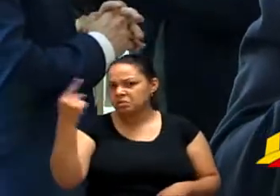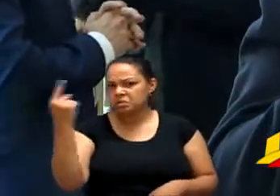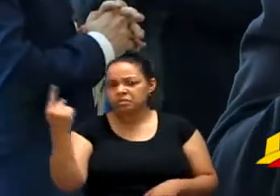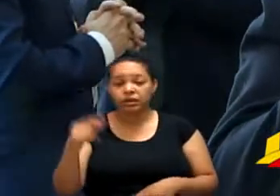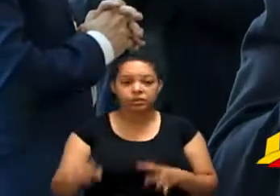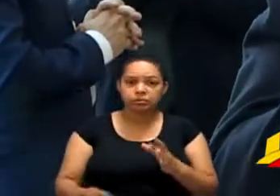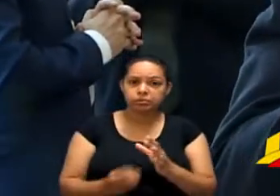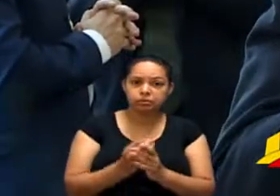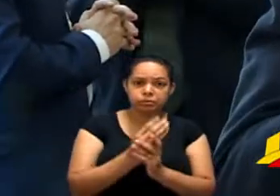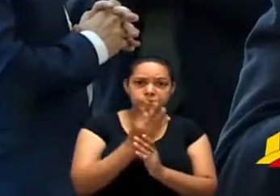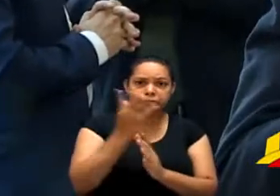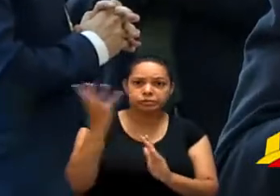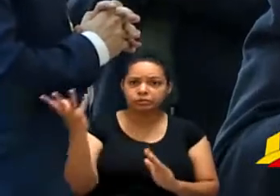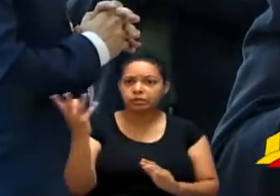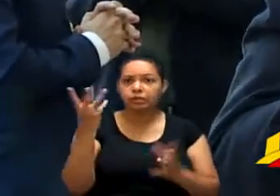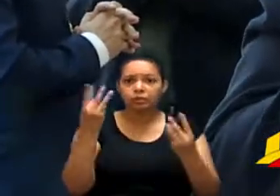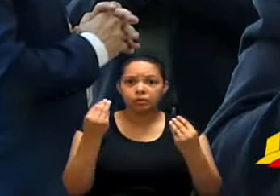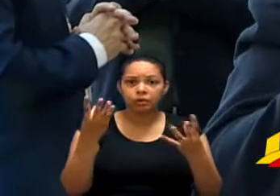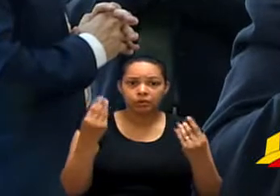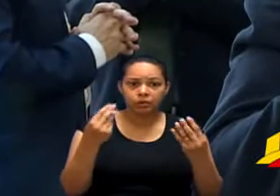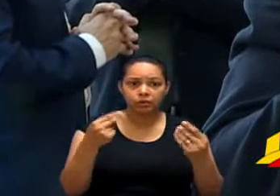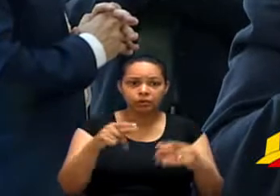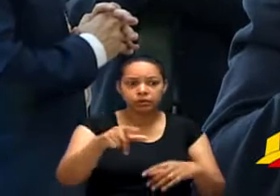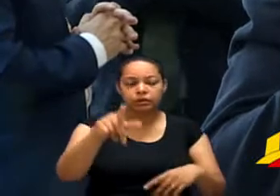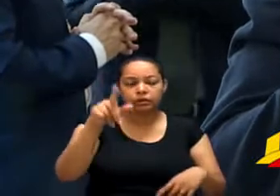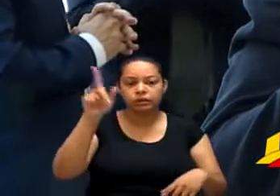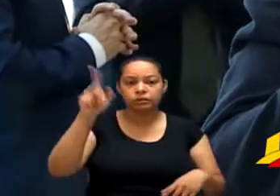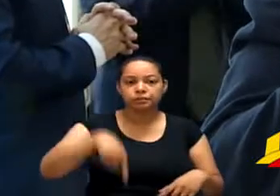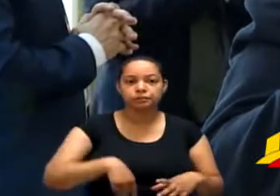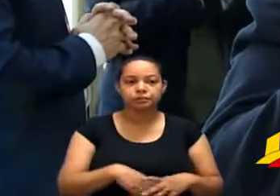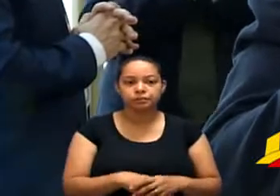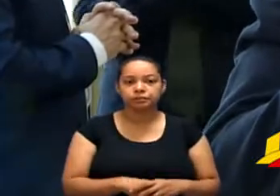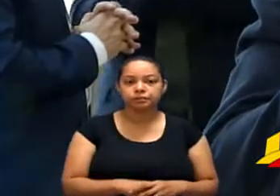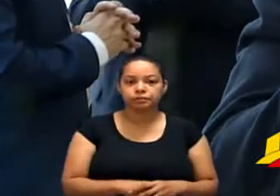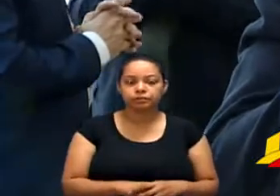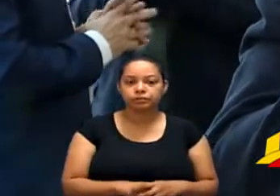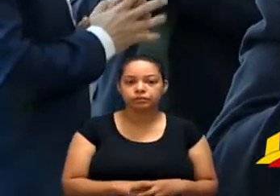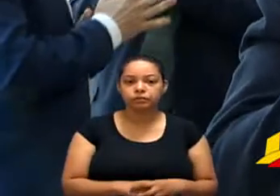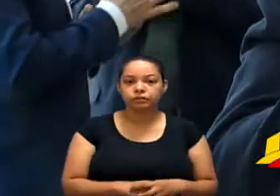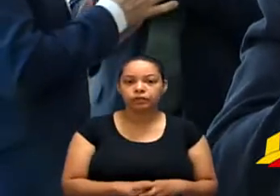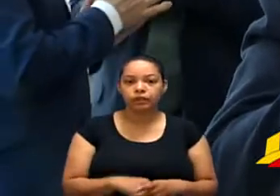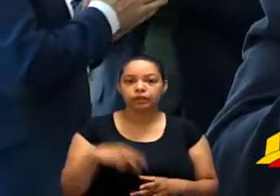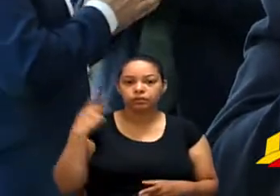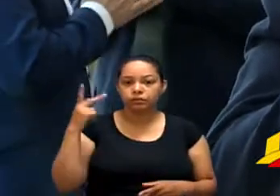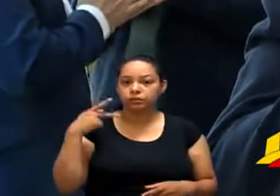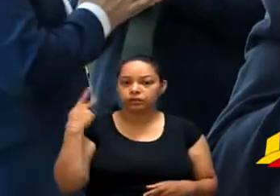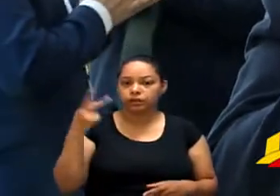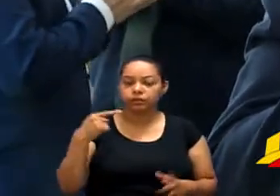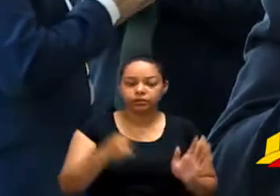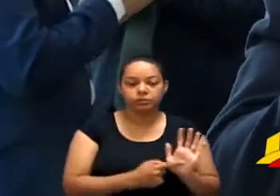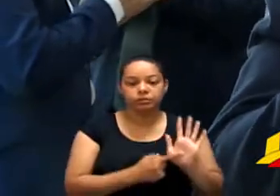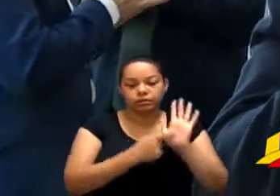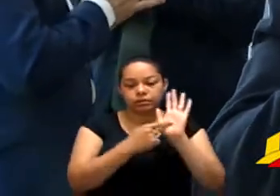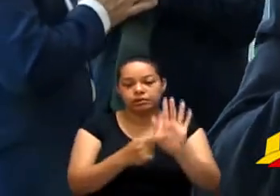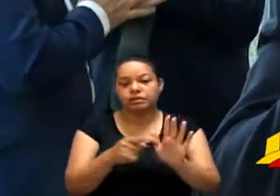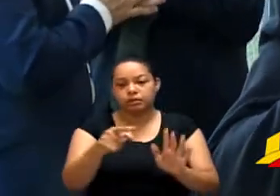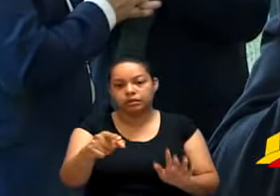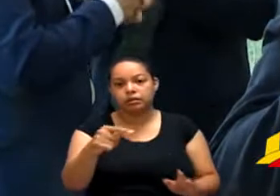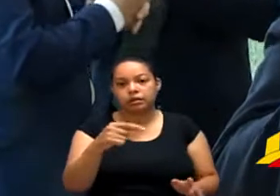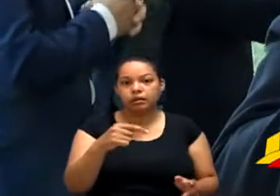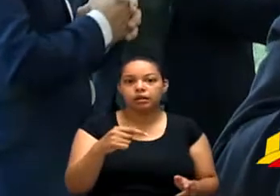aqui não foi uma vez ou duas vezes que ocorreram da possibilidade do apresentar emenda alterando